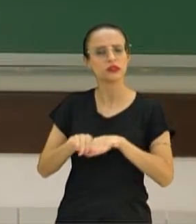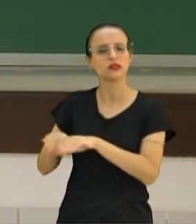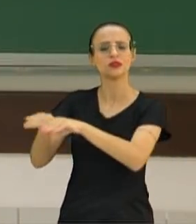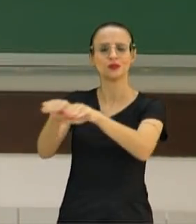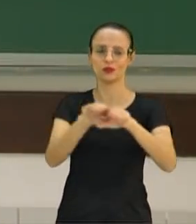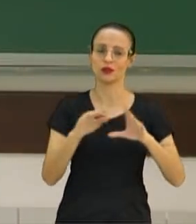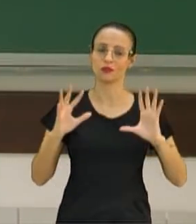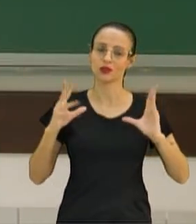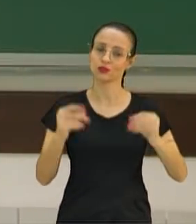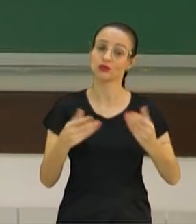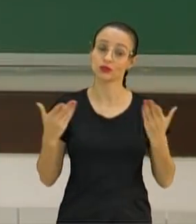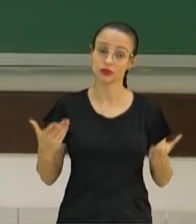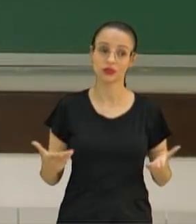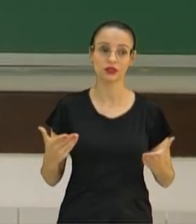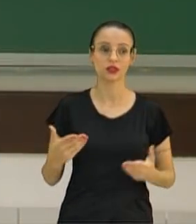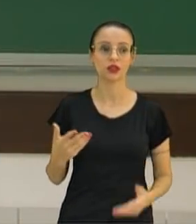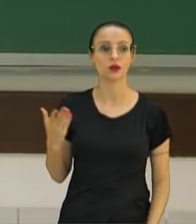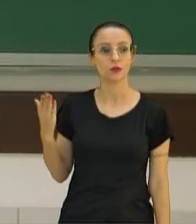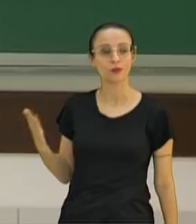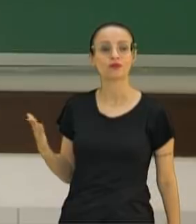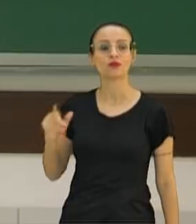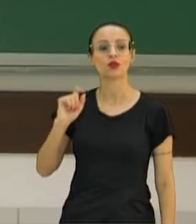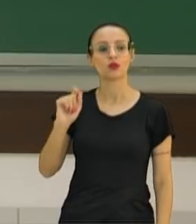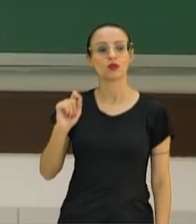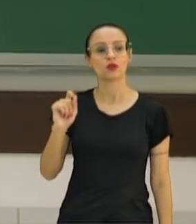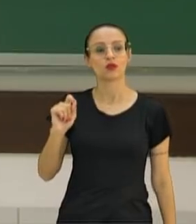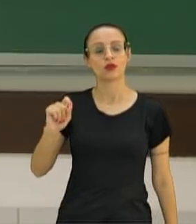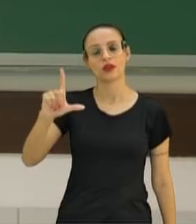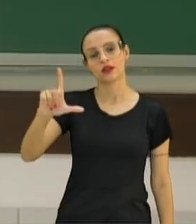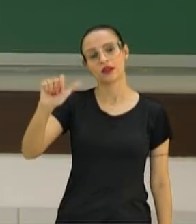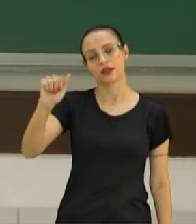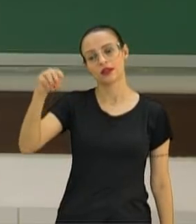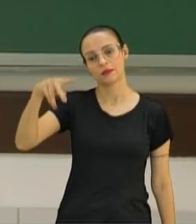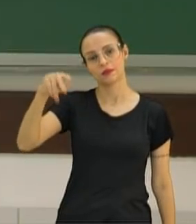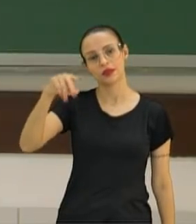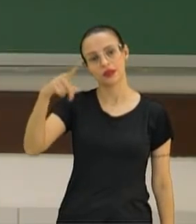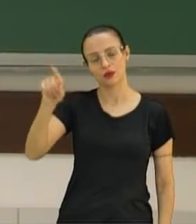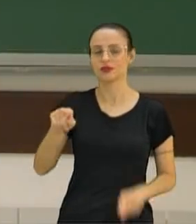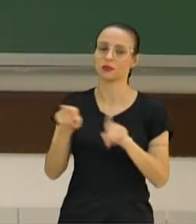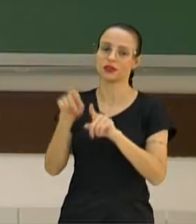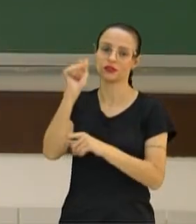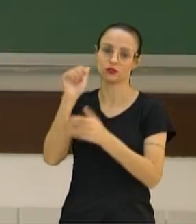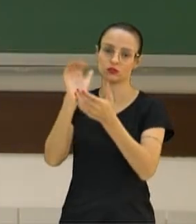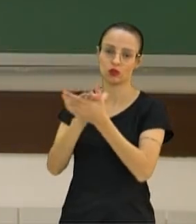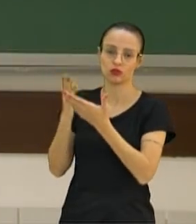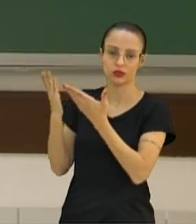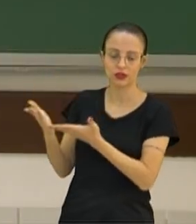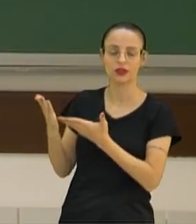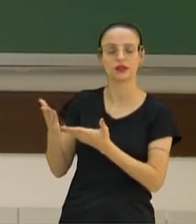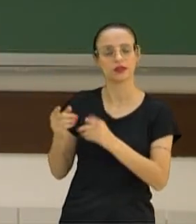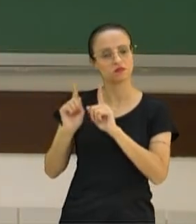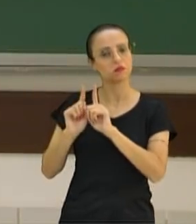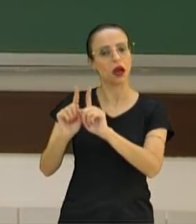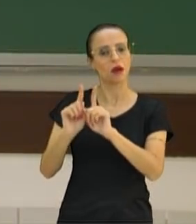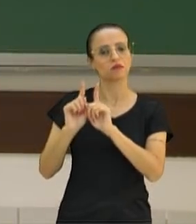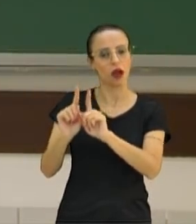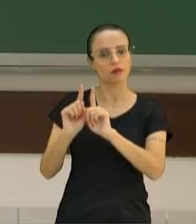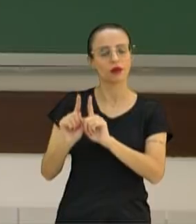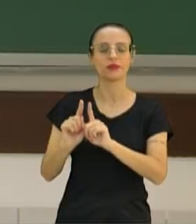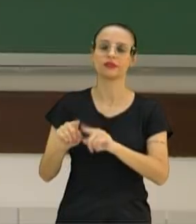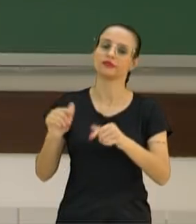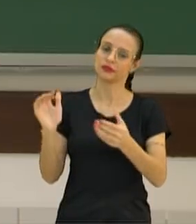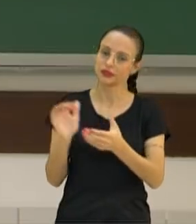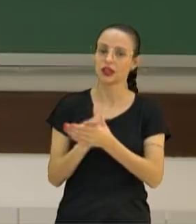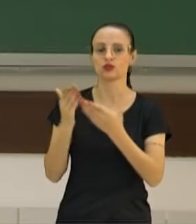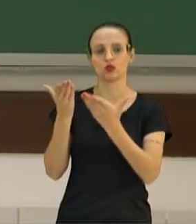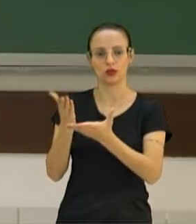todos, né? E daí o Virgulino Ferreira da Silva, vulgo Lampião, e a sua esposa Maria Bonita, que passou a acompanhar o grupo e se casou